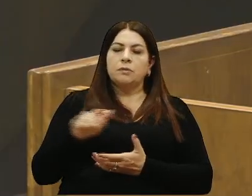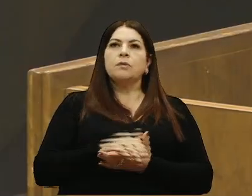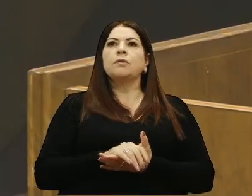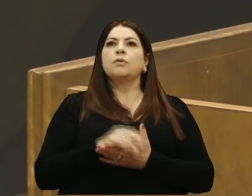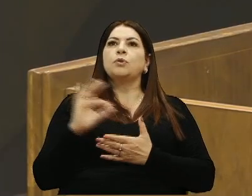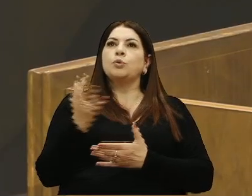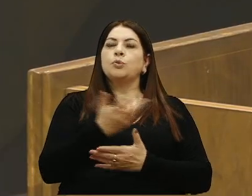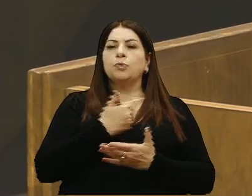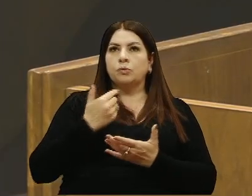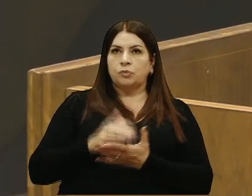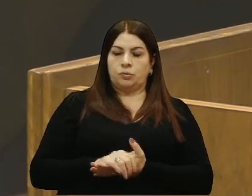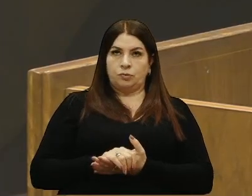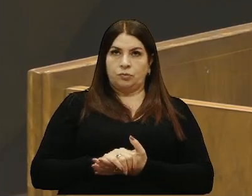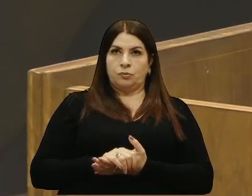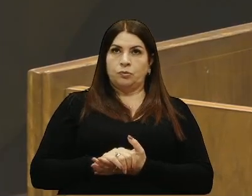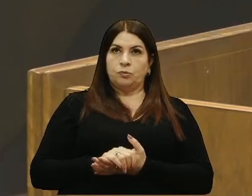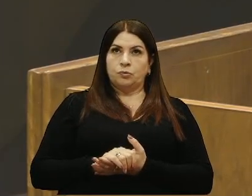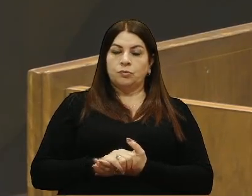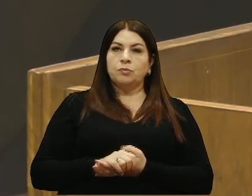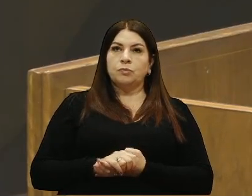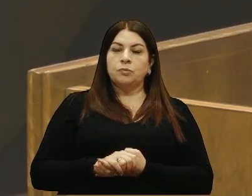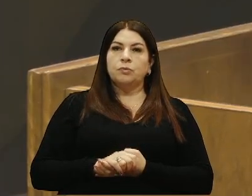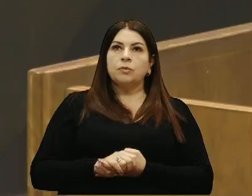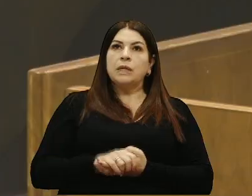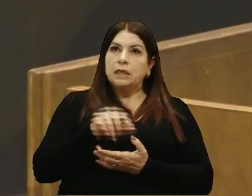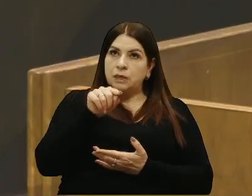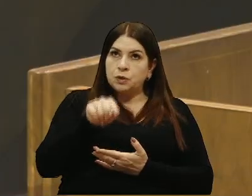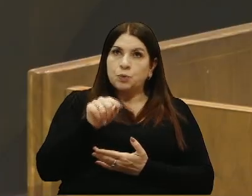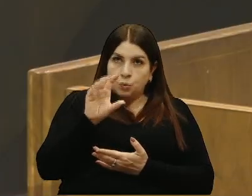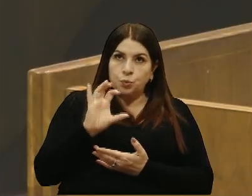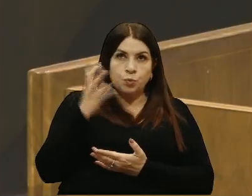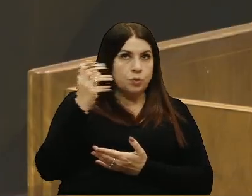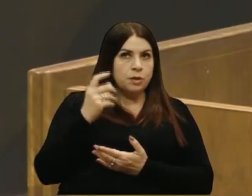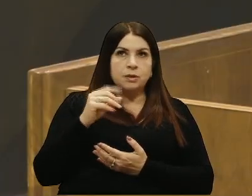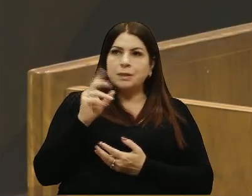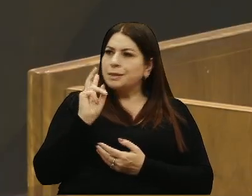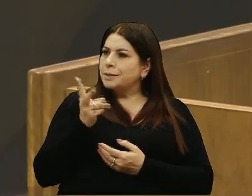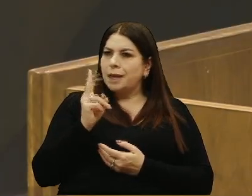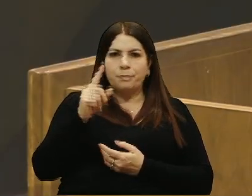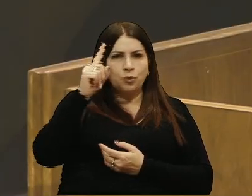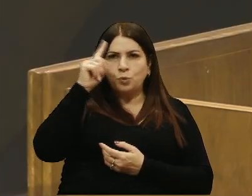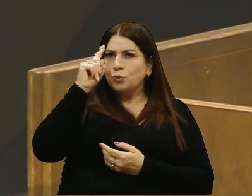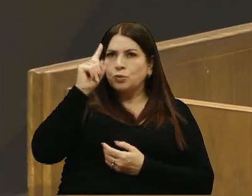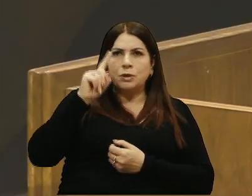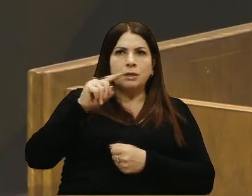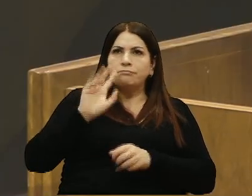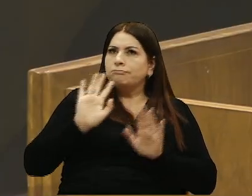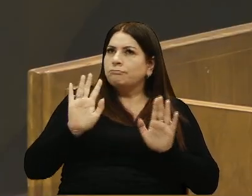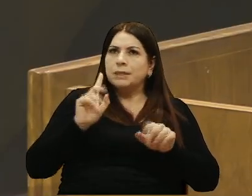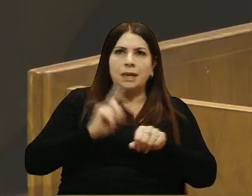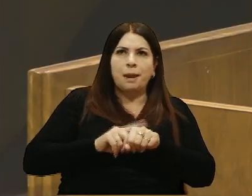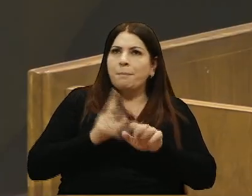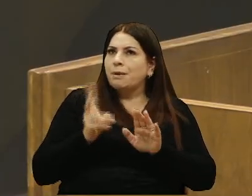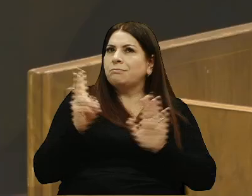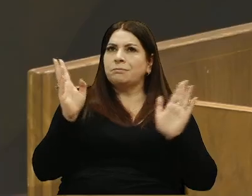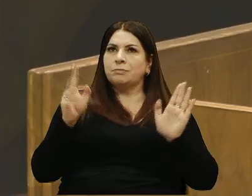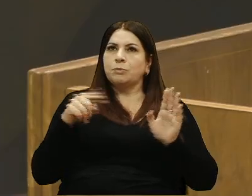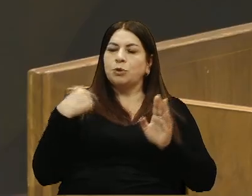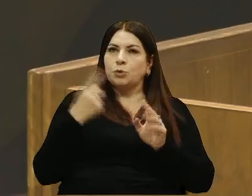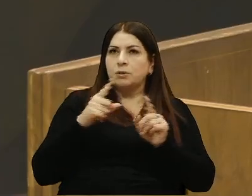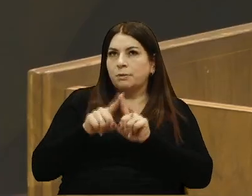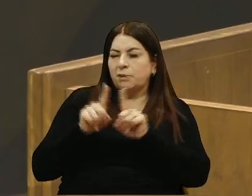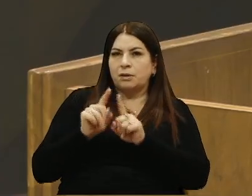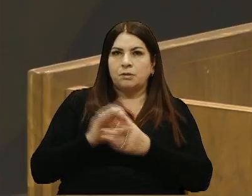seu todo. No seu todo. Isso acontece toda hora e todo dia. Então, porque nós aqui